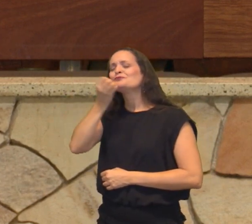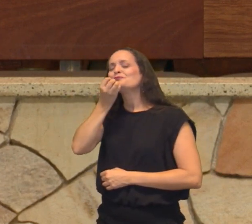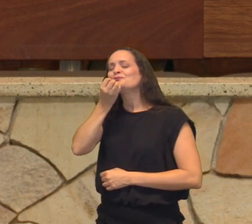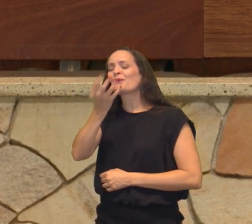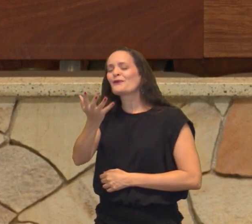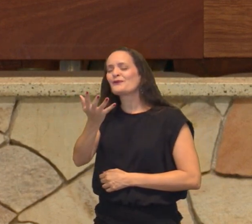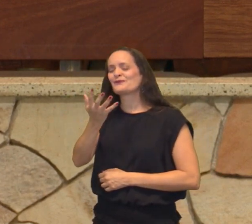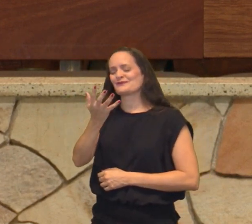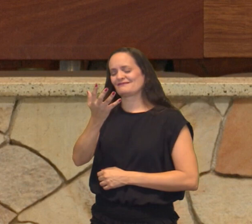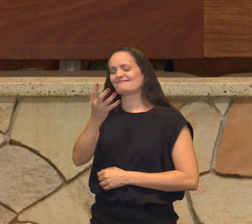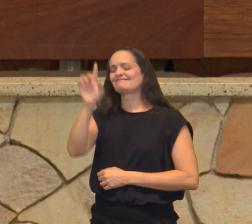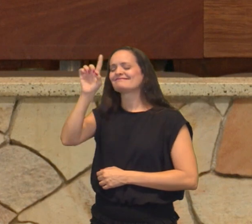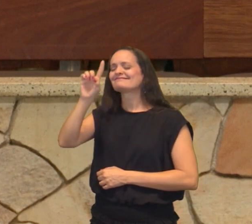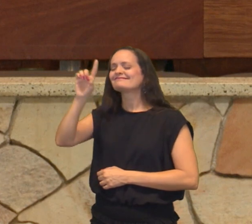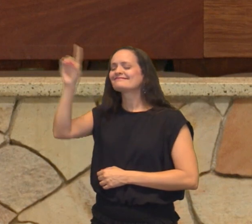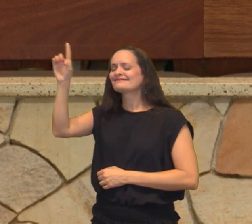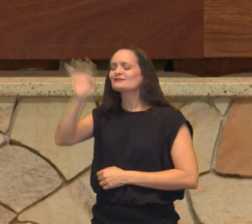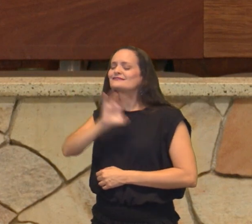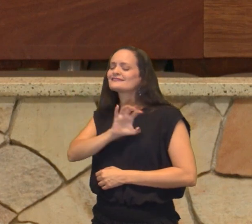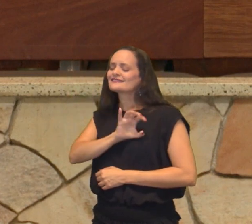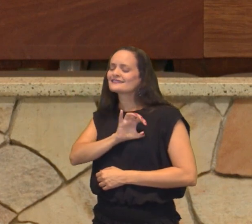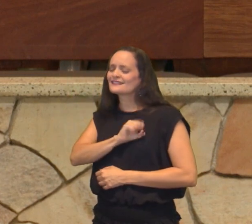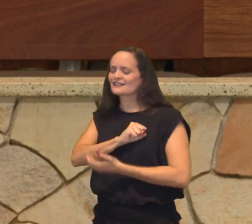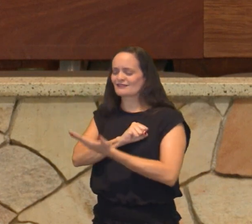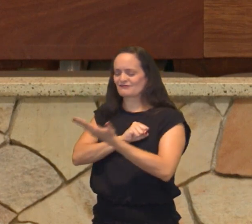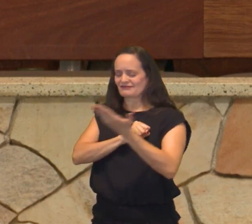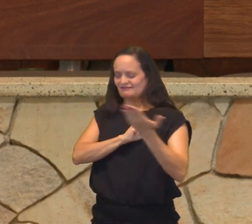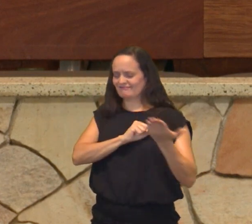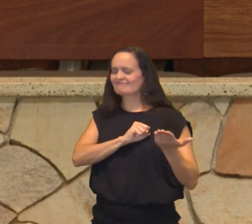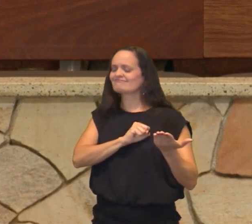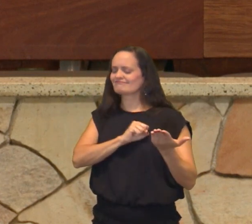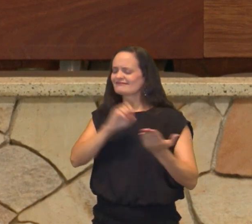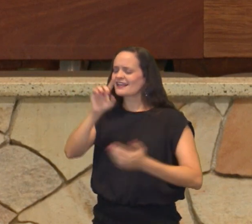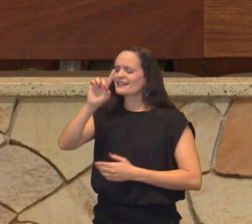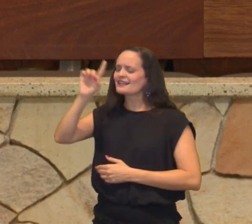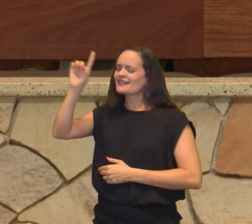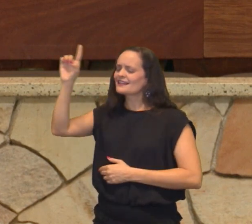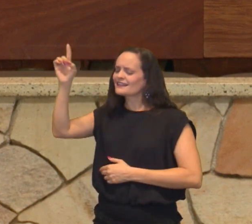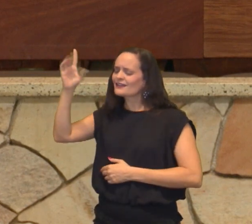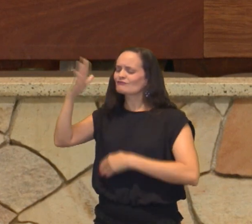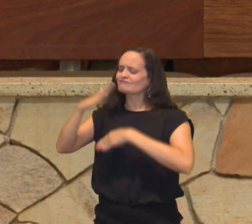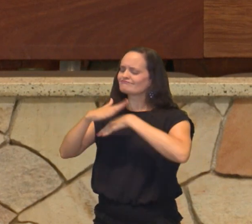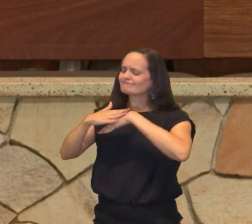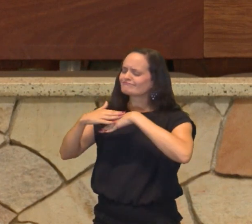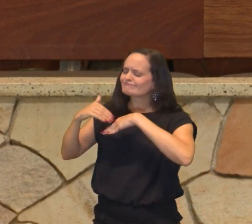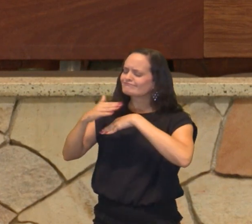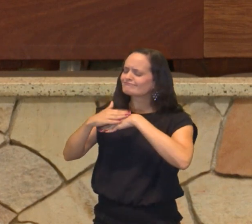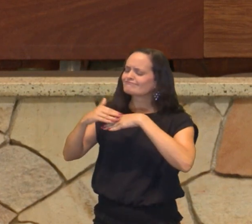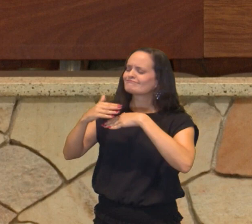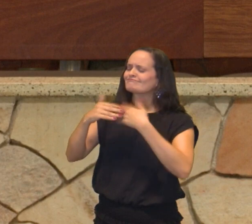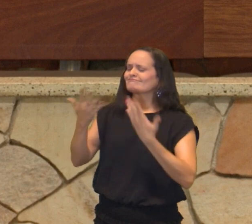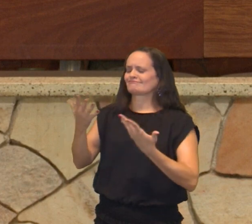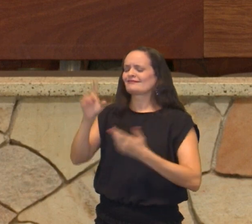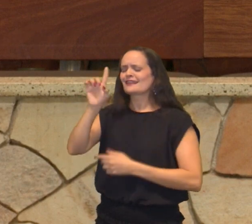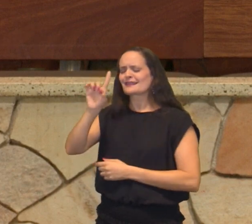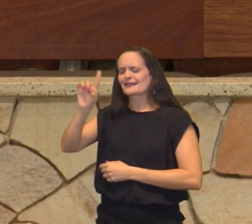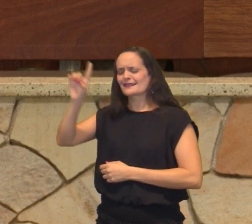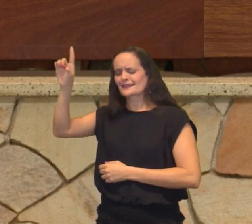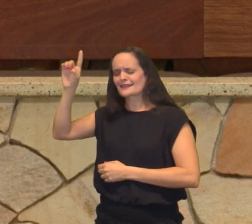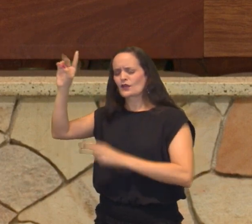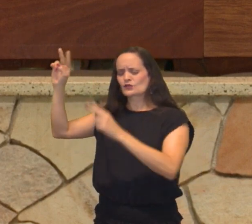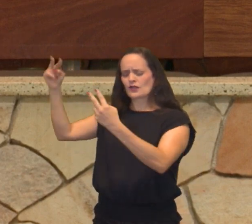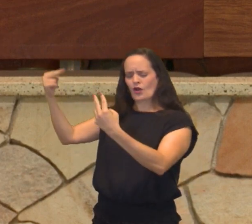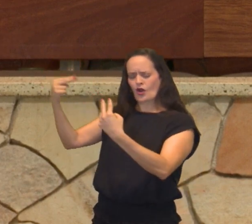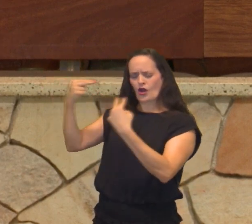bondoso, Tu és um Deus amoroso, Tu és o Deus gracioso, Deus. Tu és um Deus que olha